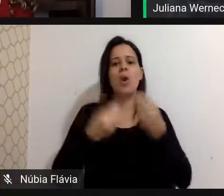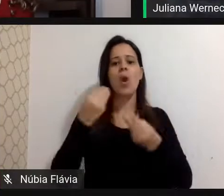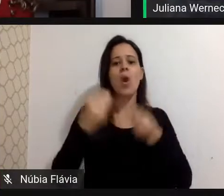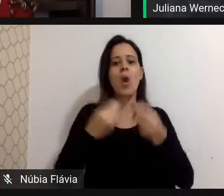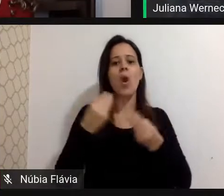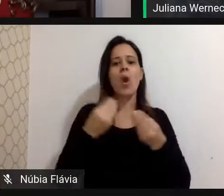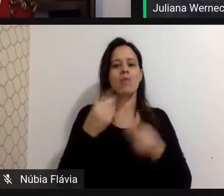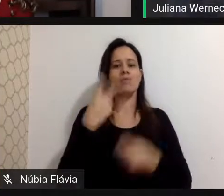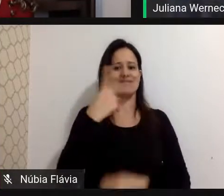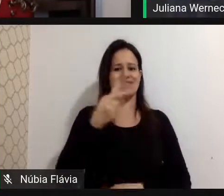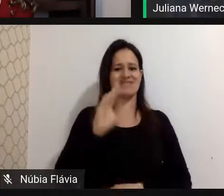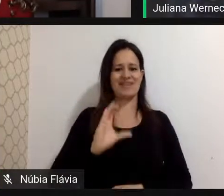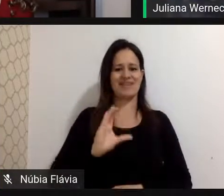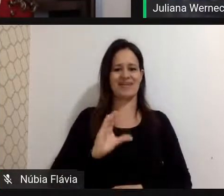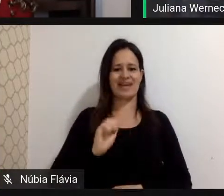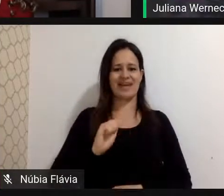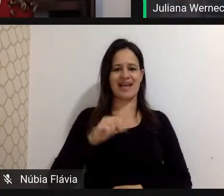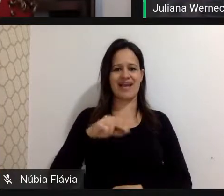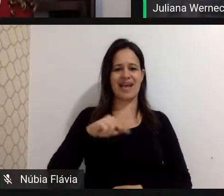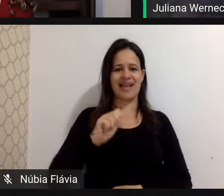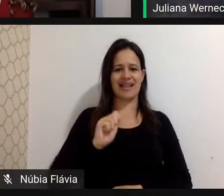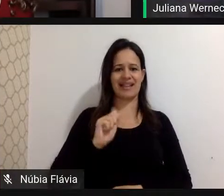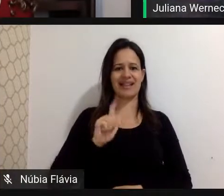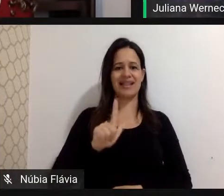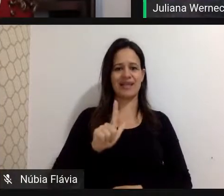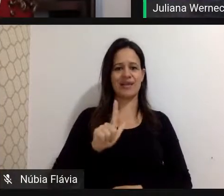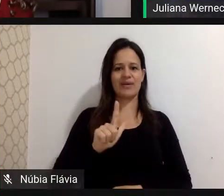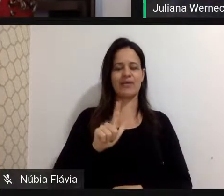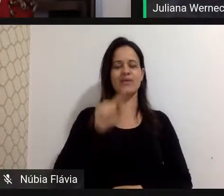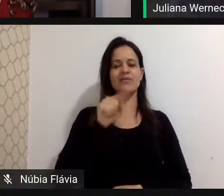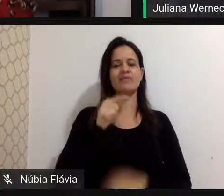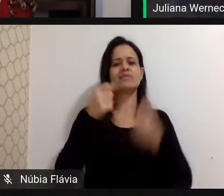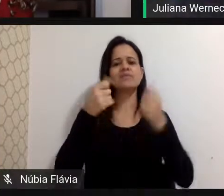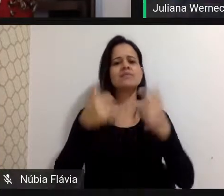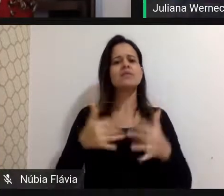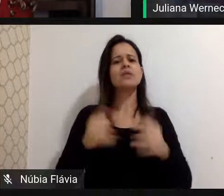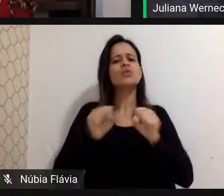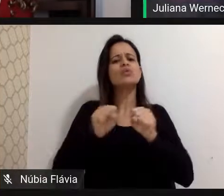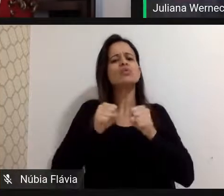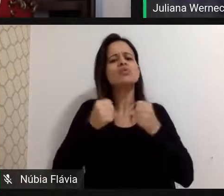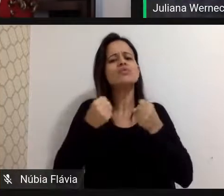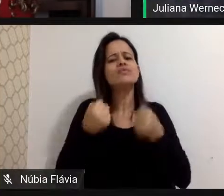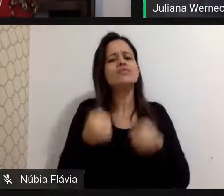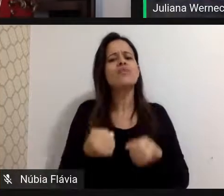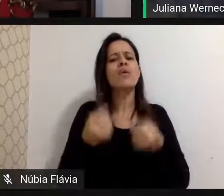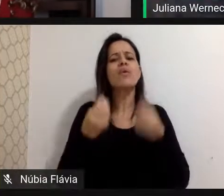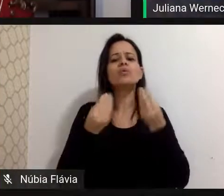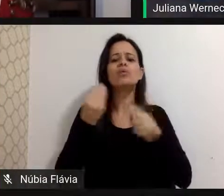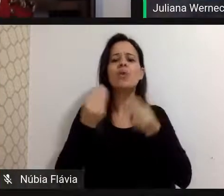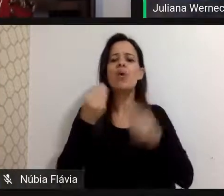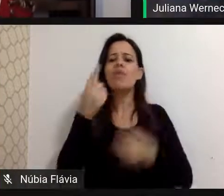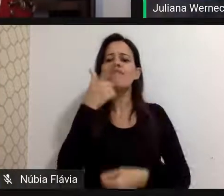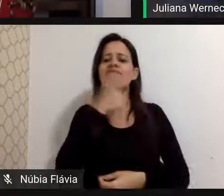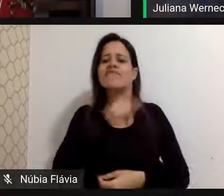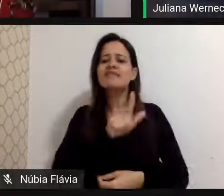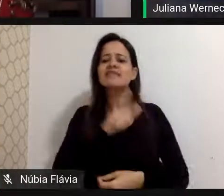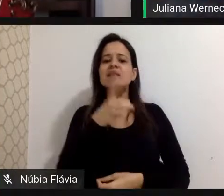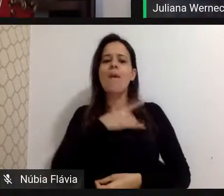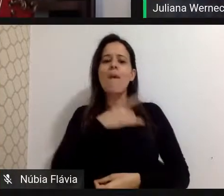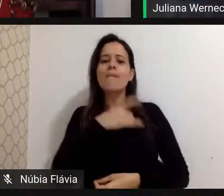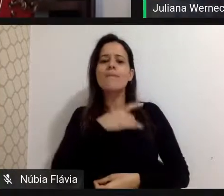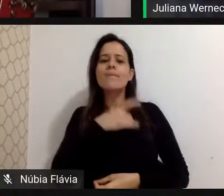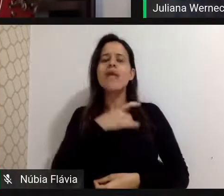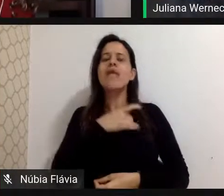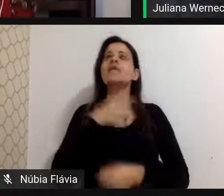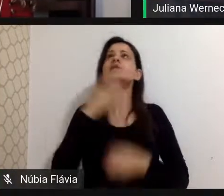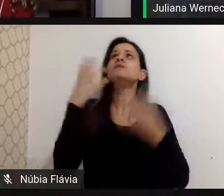canal, esse esforço que você fez, né, de vencer o medo dos seus fantasmas,